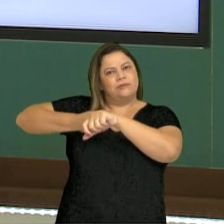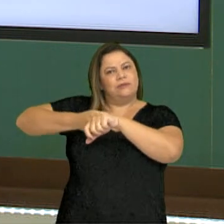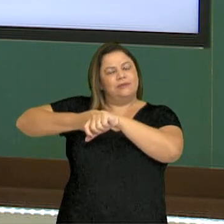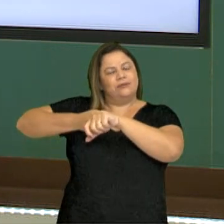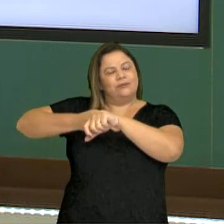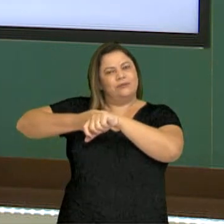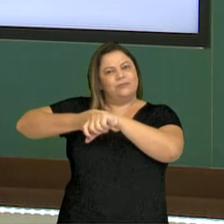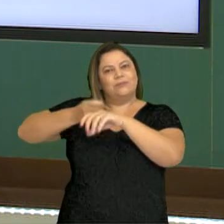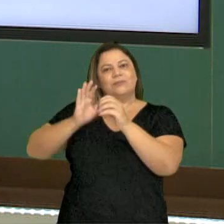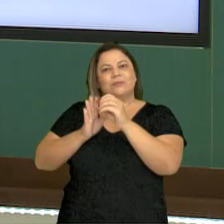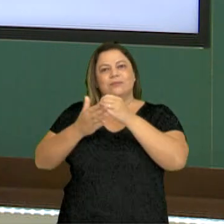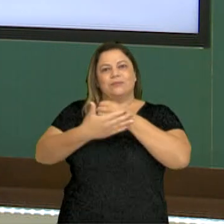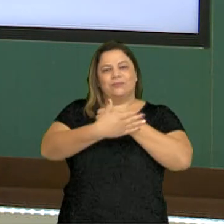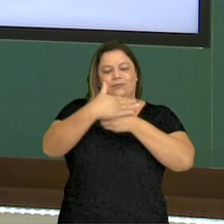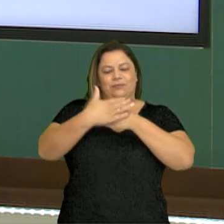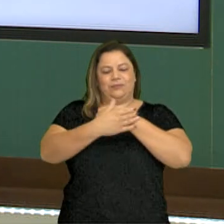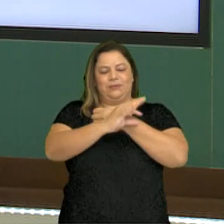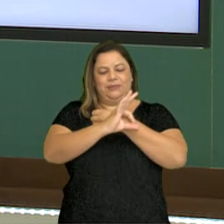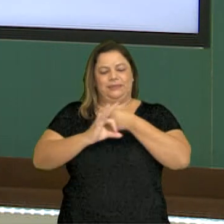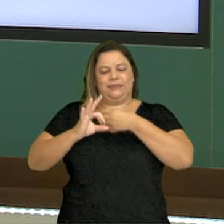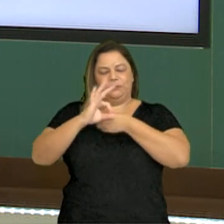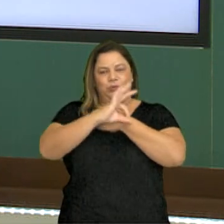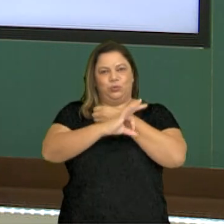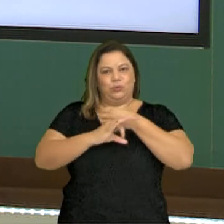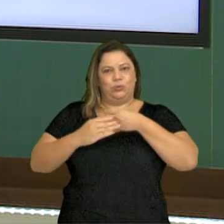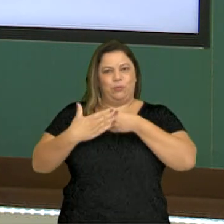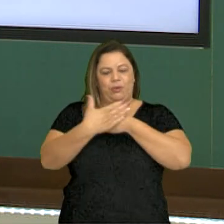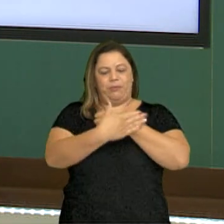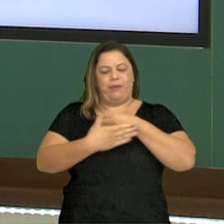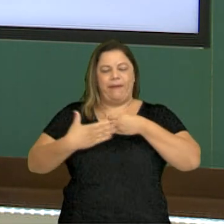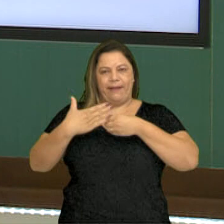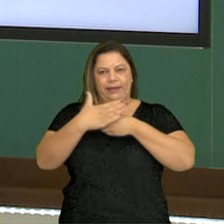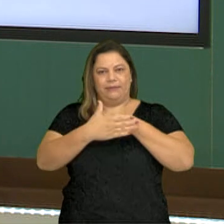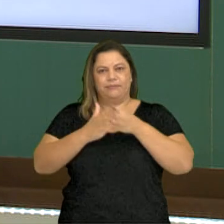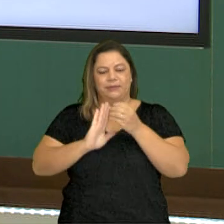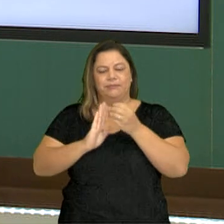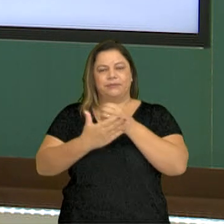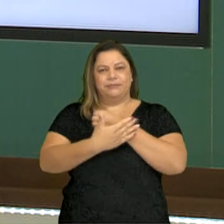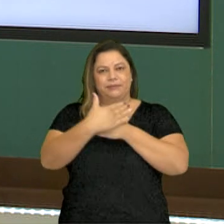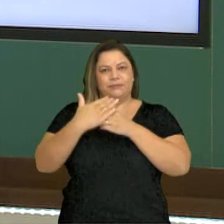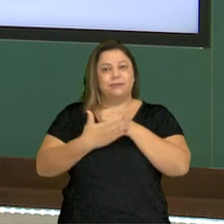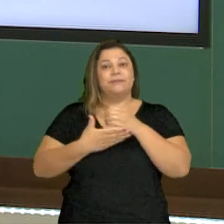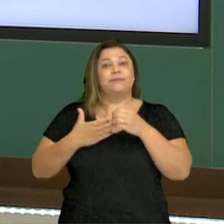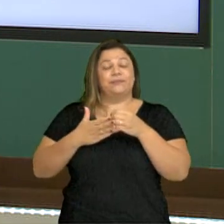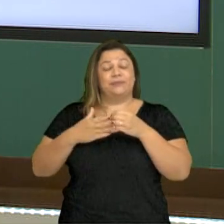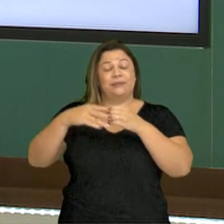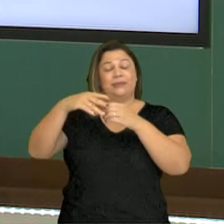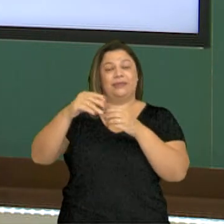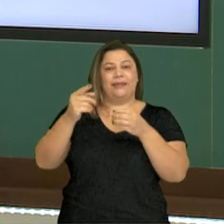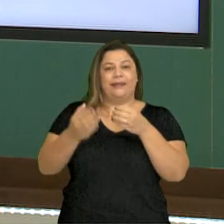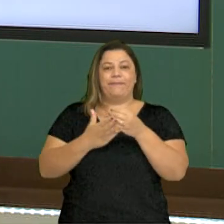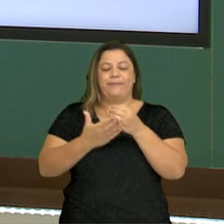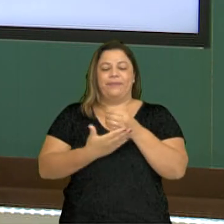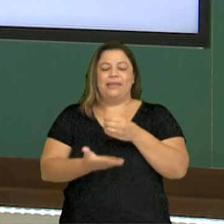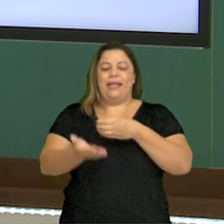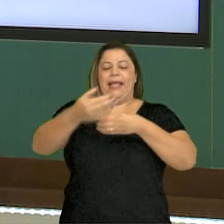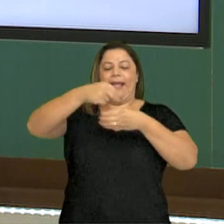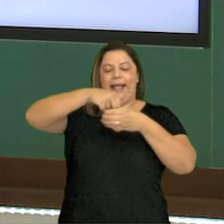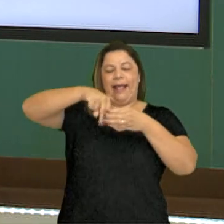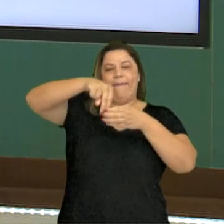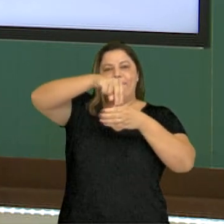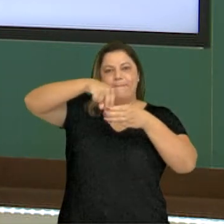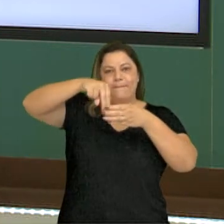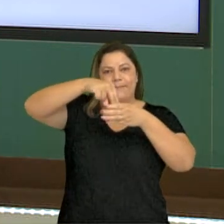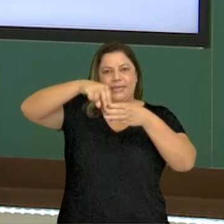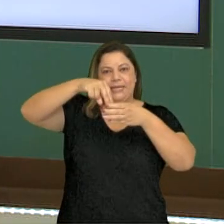celular. Então, se a gente for ver de fora para dentro, numa célula vegetal, é parede celular, membrana